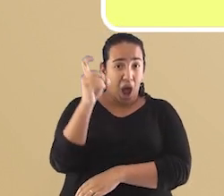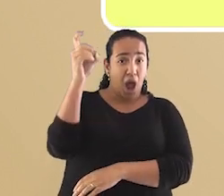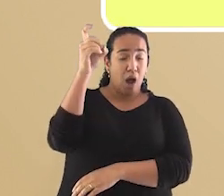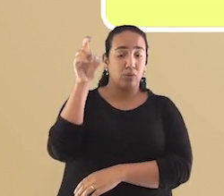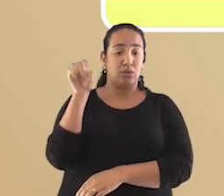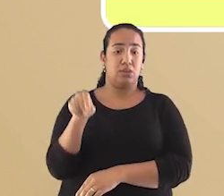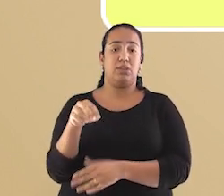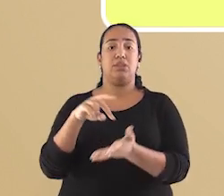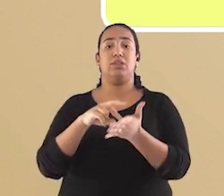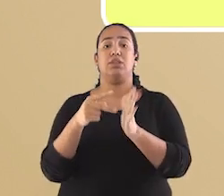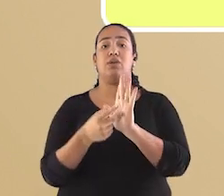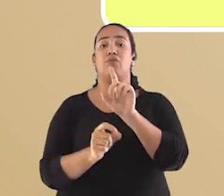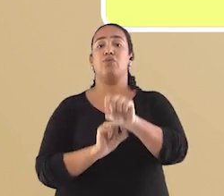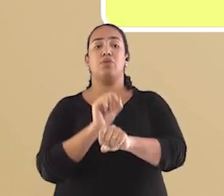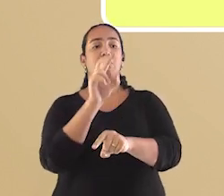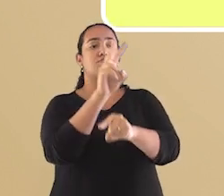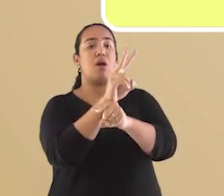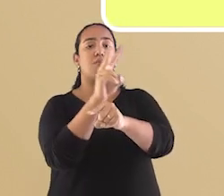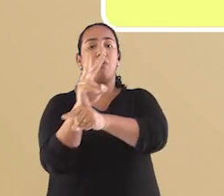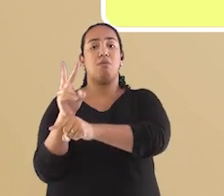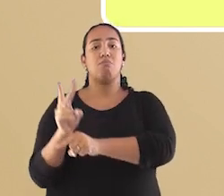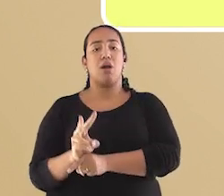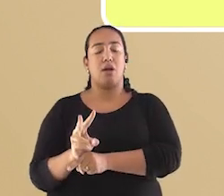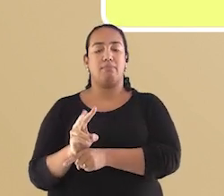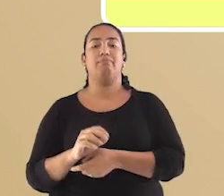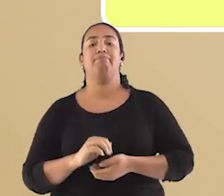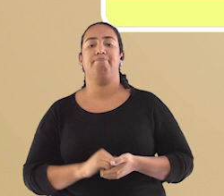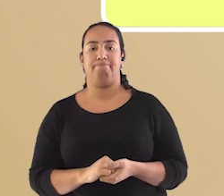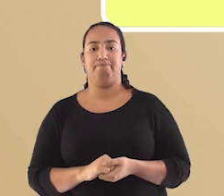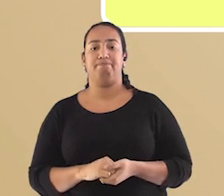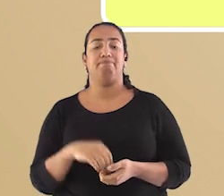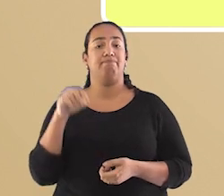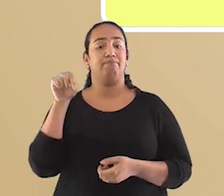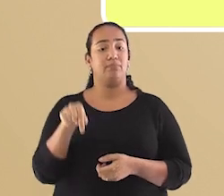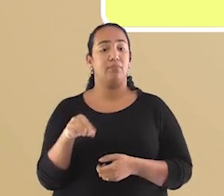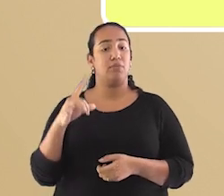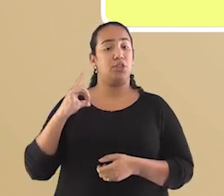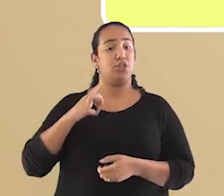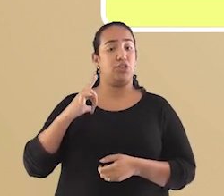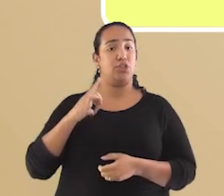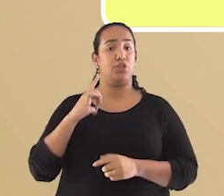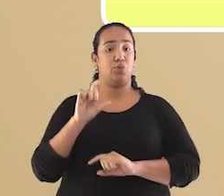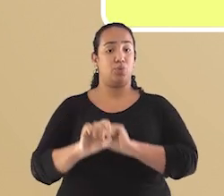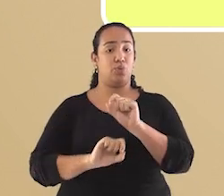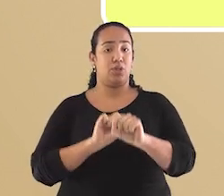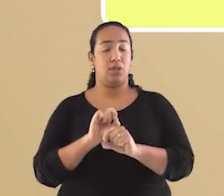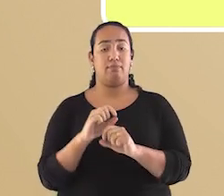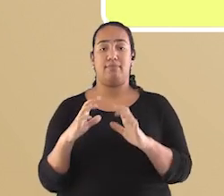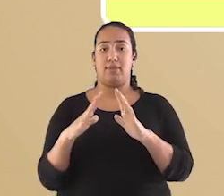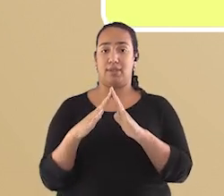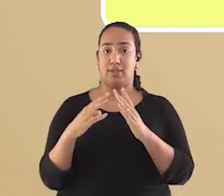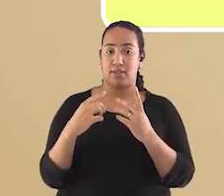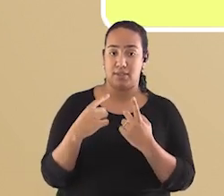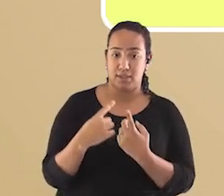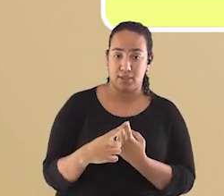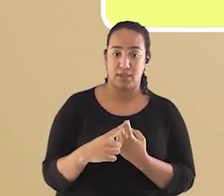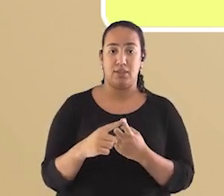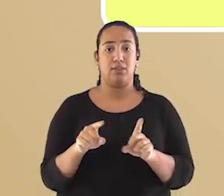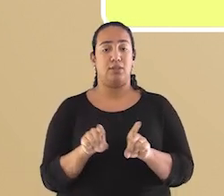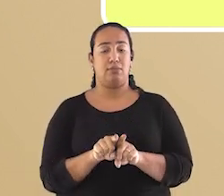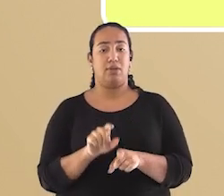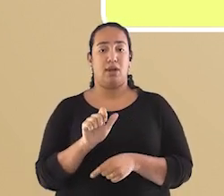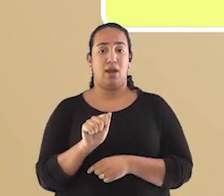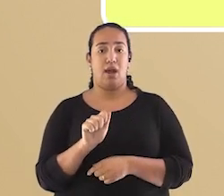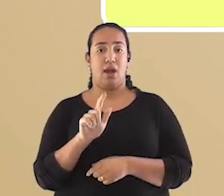defesa e simbolizar a unidade territorial. Nela situavam-se os templos, a ágora,